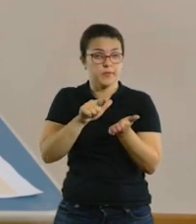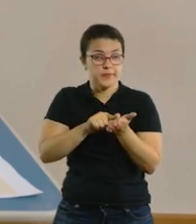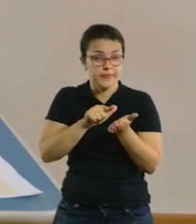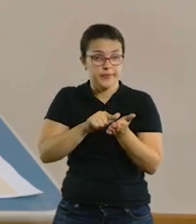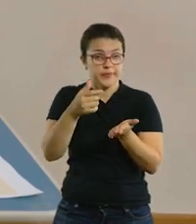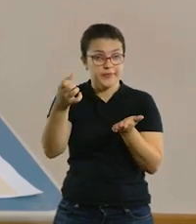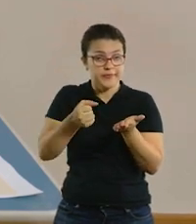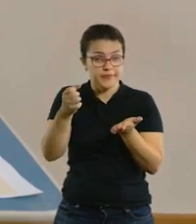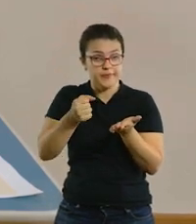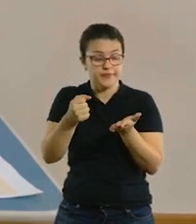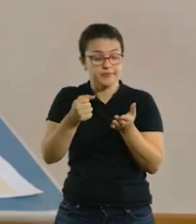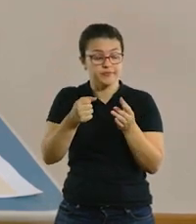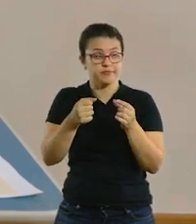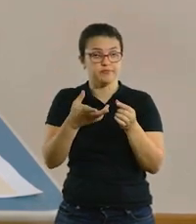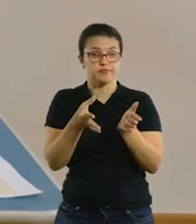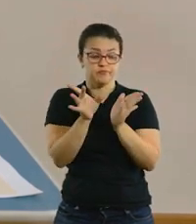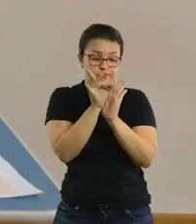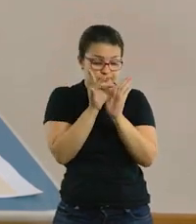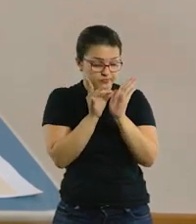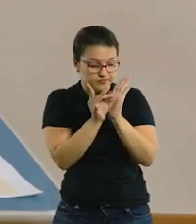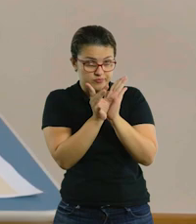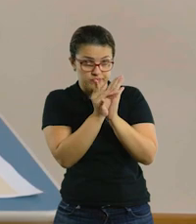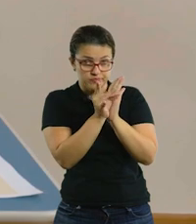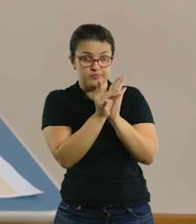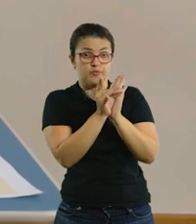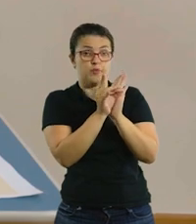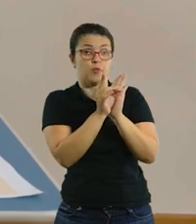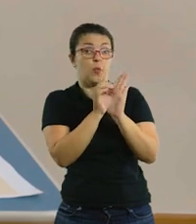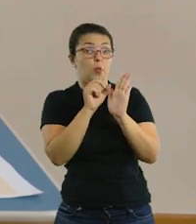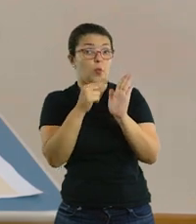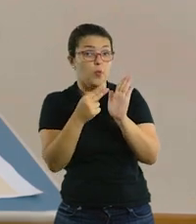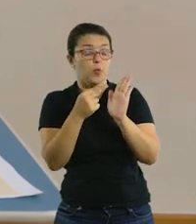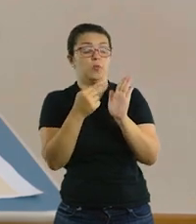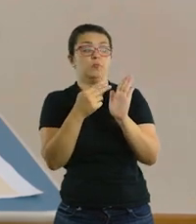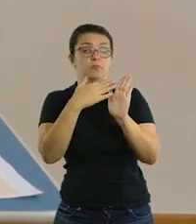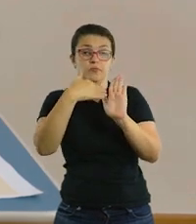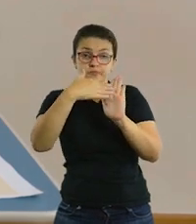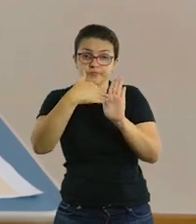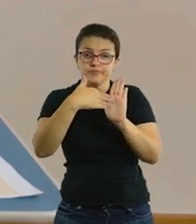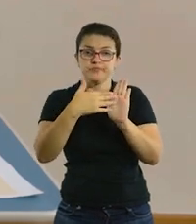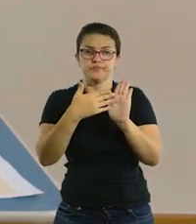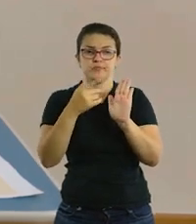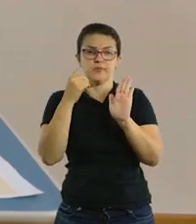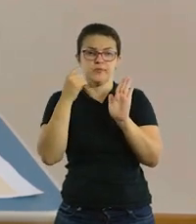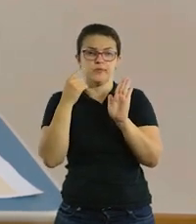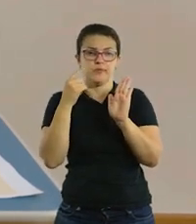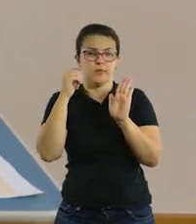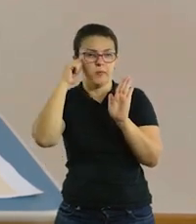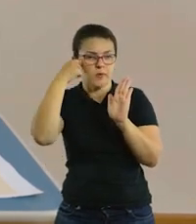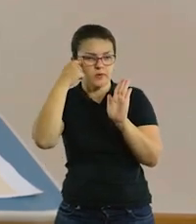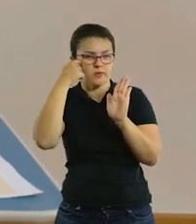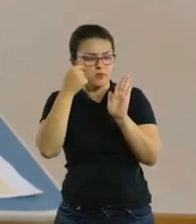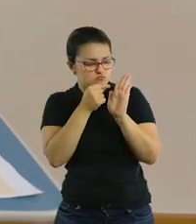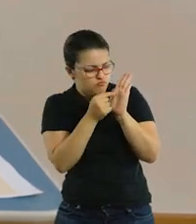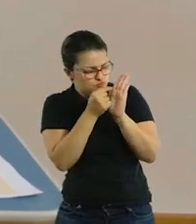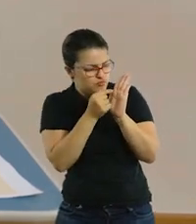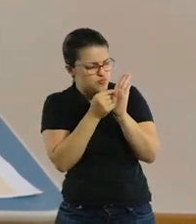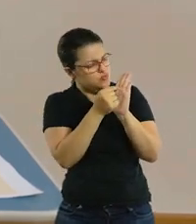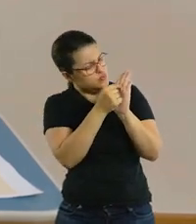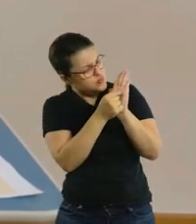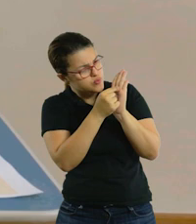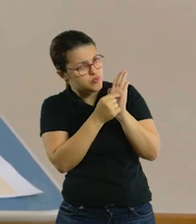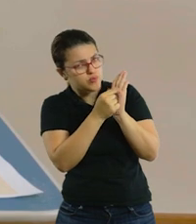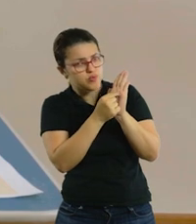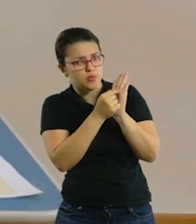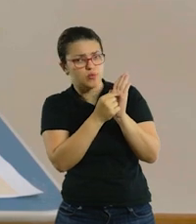e pode pintar, né, a parte preta do olho, ou também pode ser um recorte de papel que vocês queiram colar